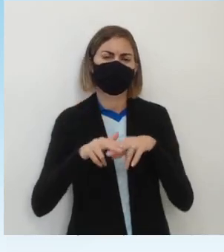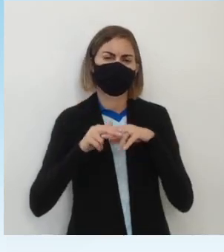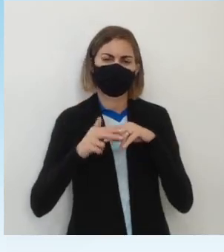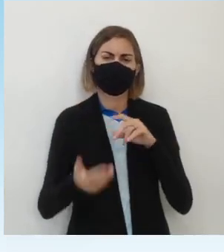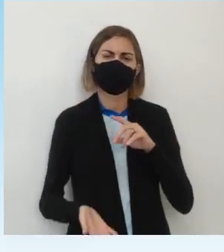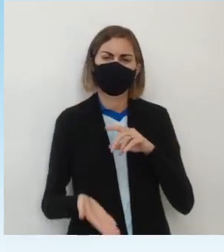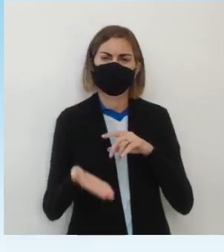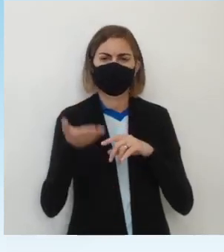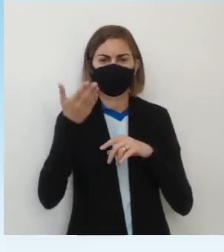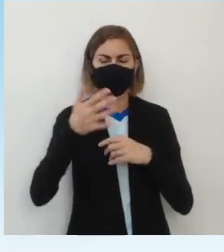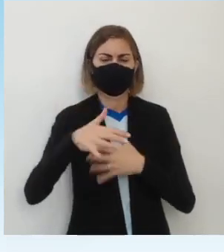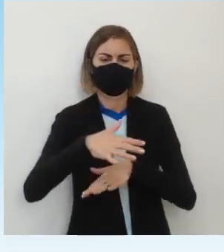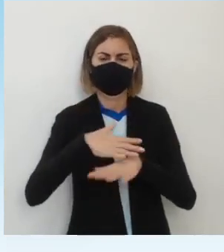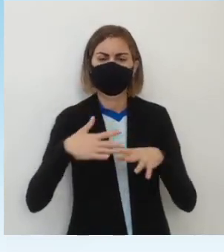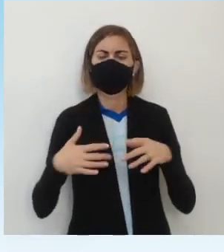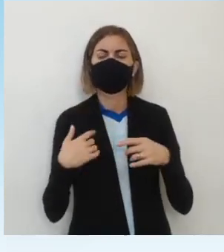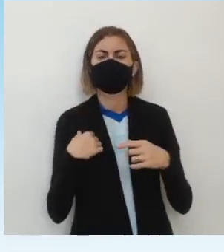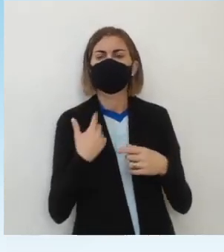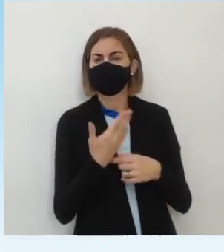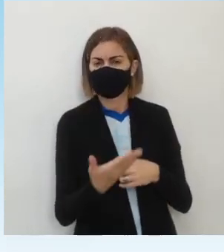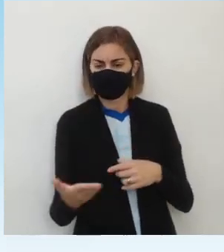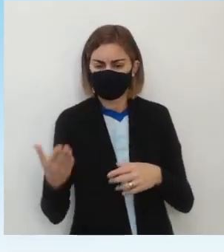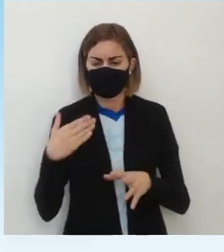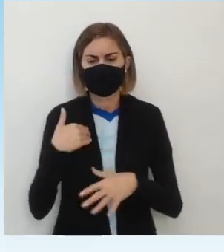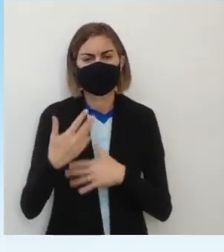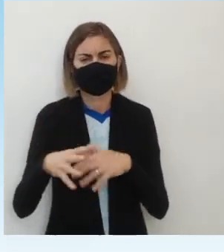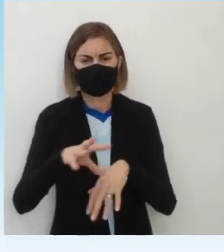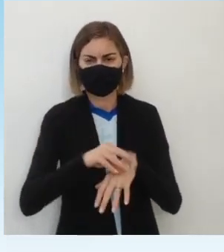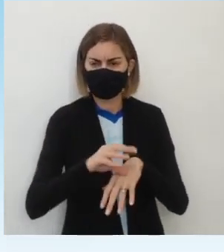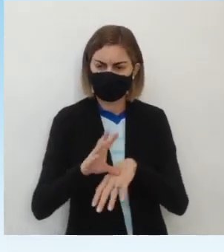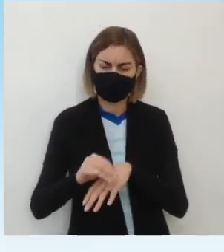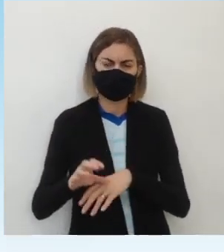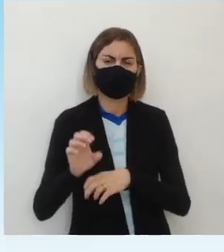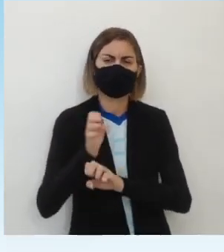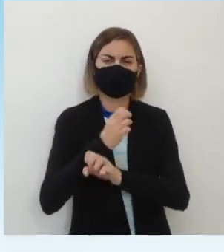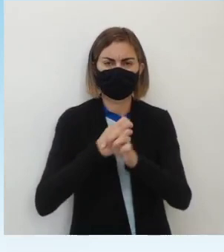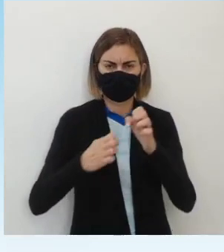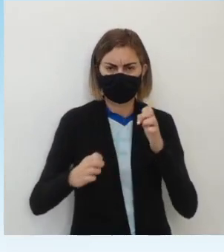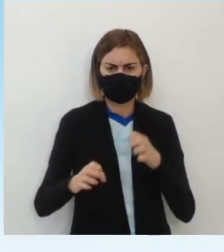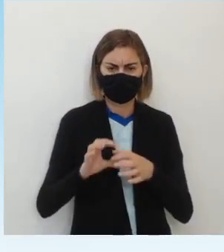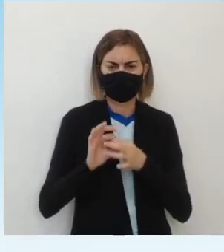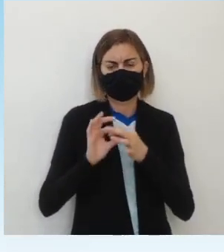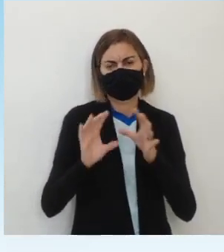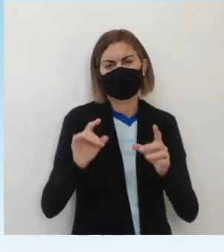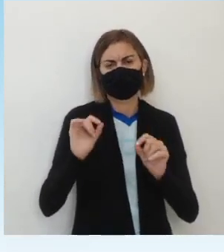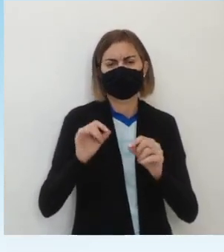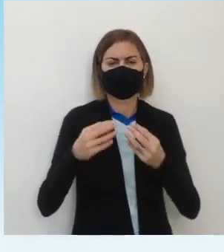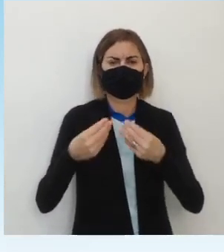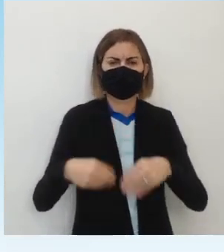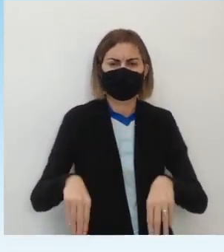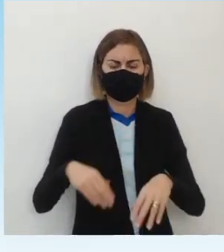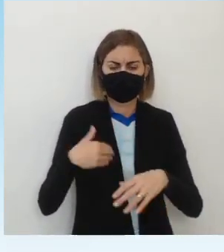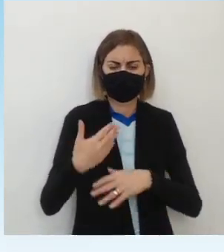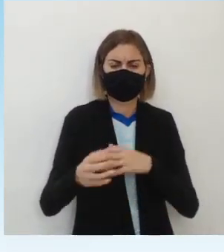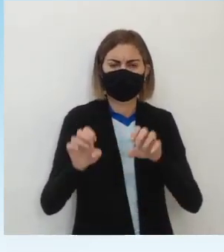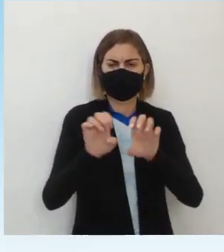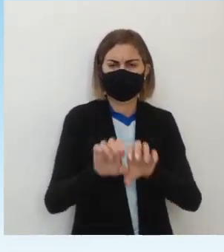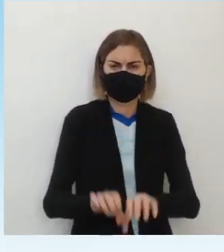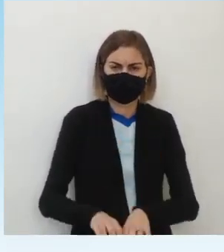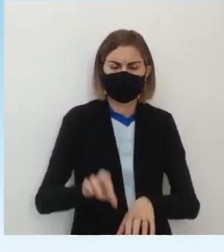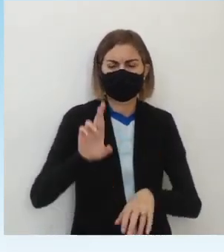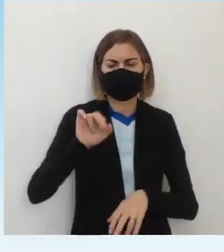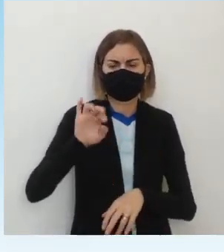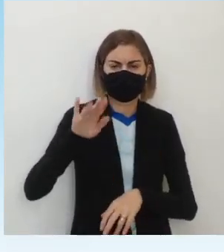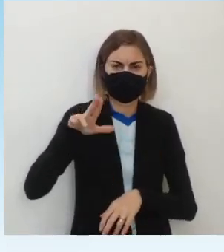aumento dessa vibração, possibilitando que eles capturem os elétrons livres o que provoca a desestruturação do